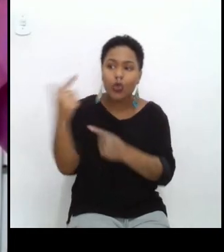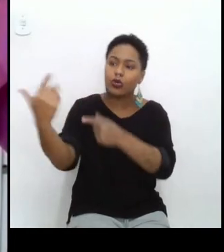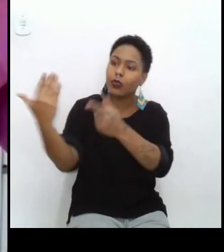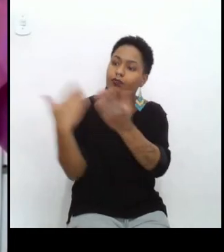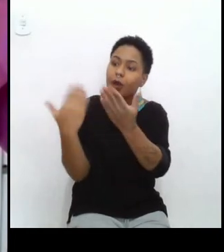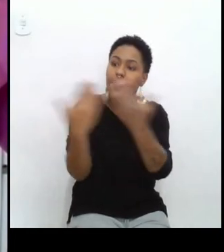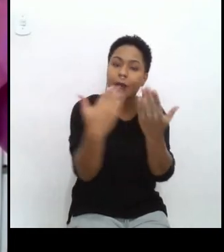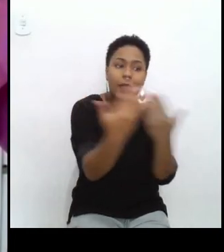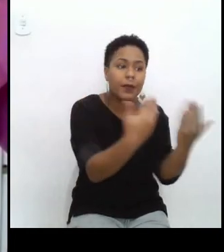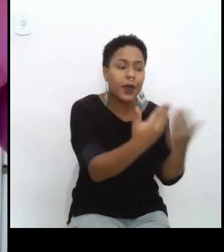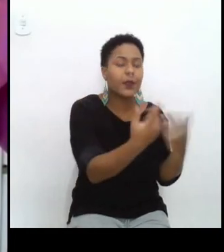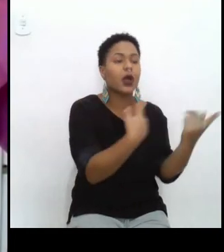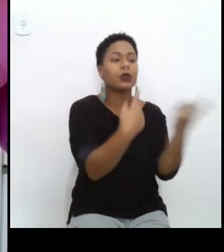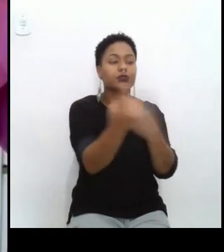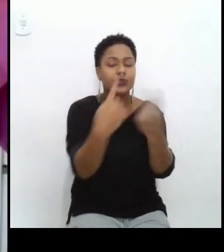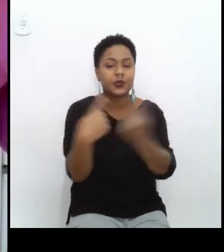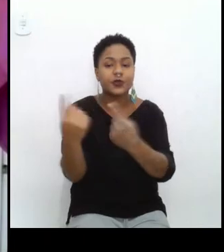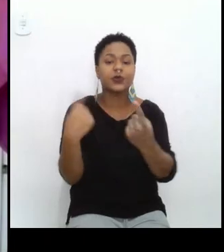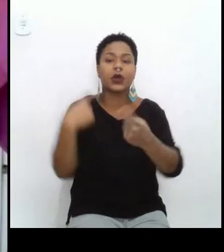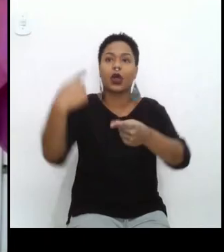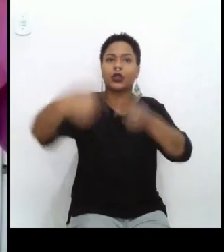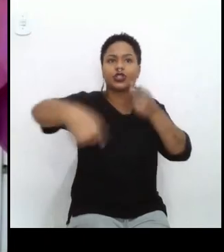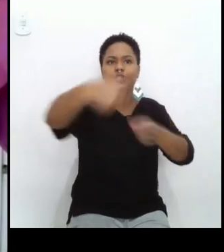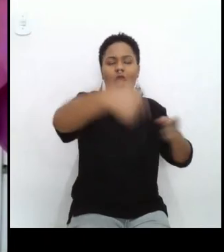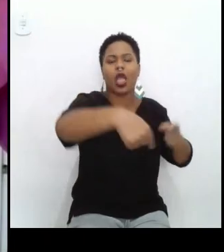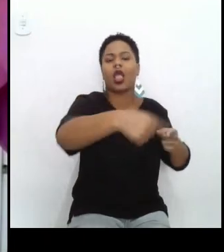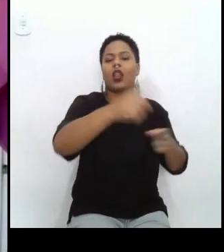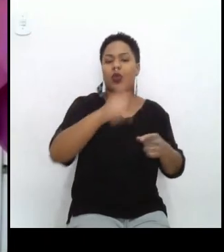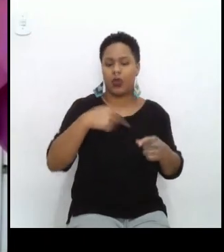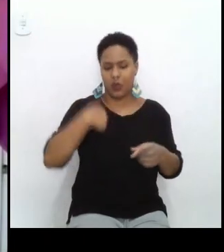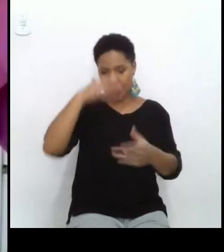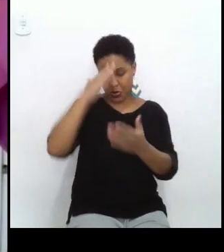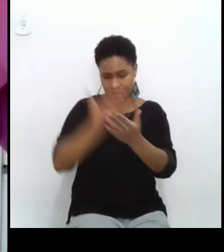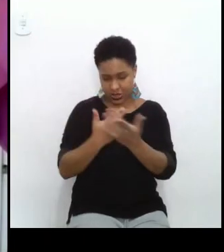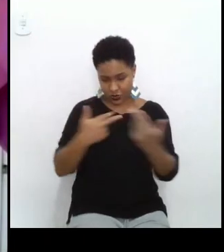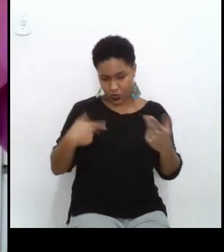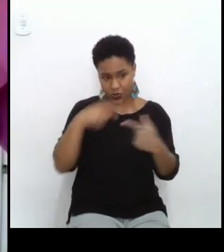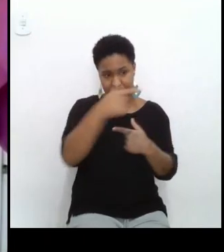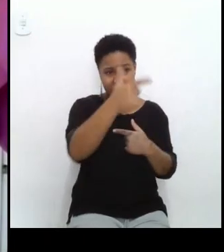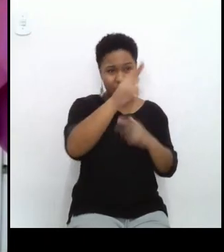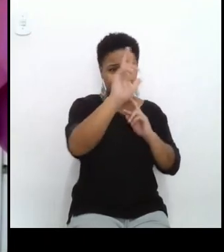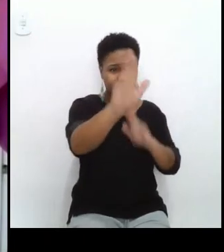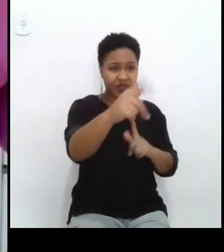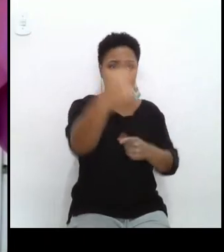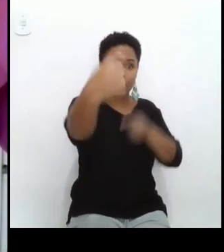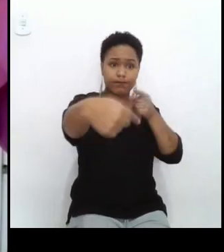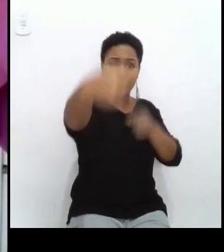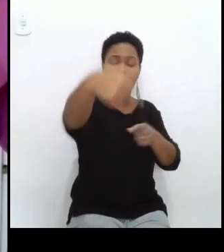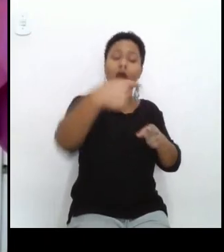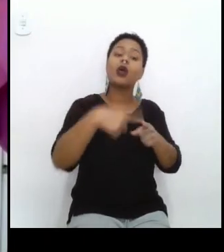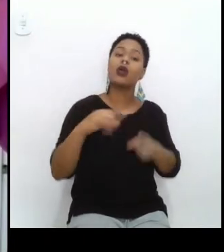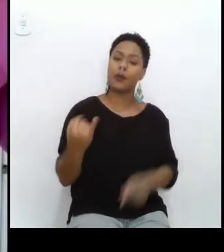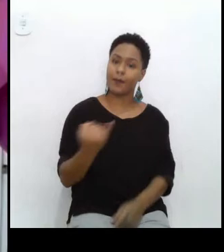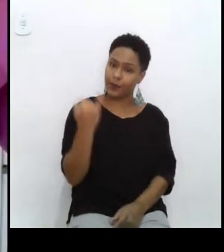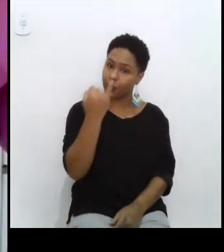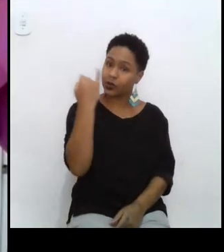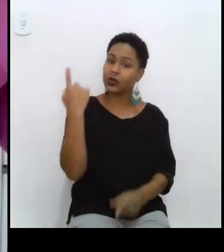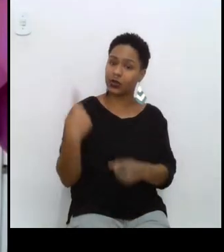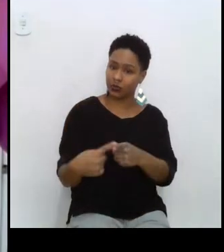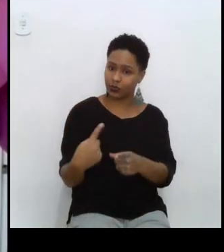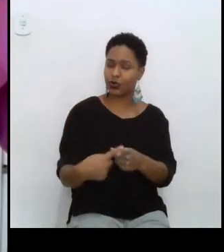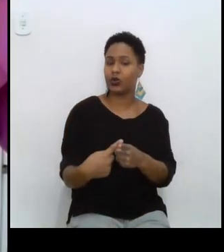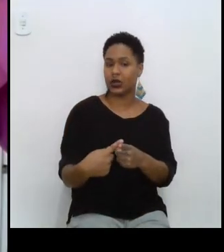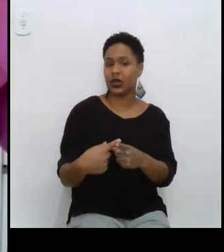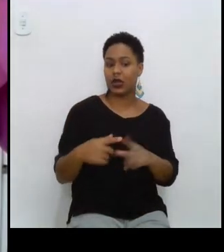oposta do seu da sua convicção política é importante que a promoção desse é só dentro